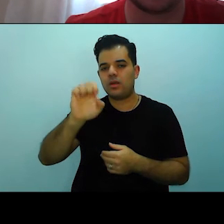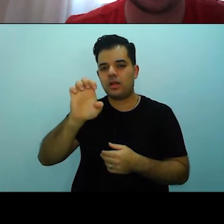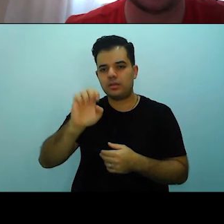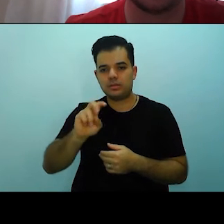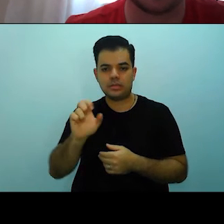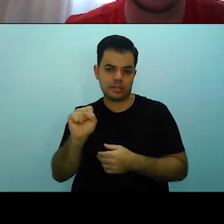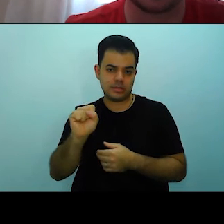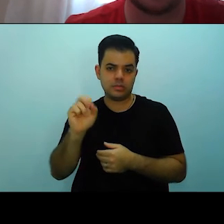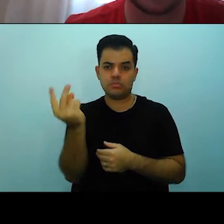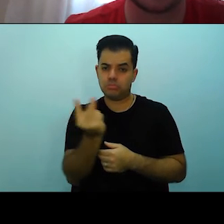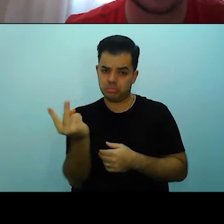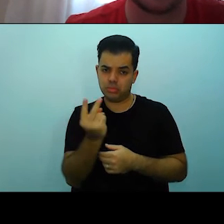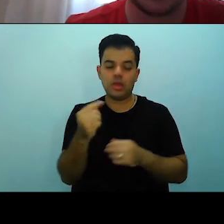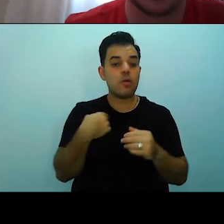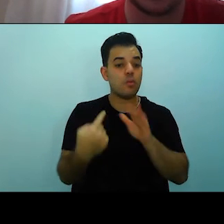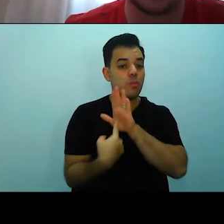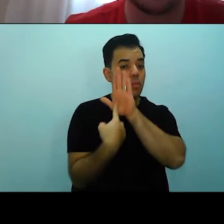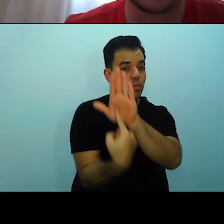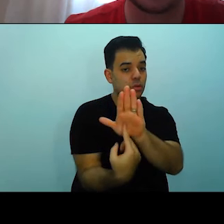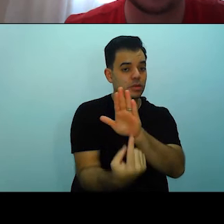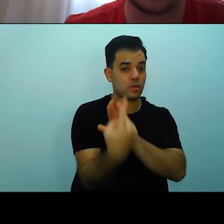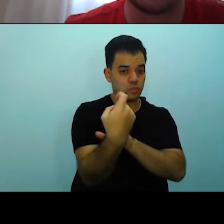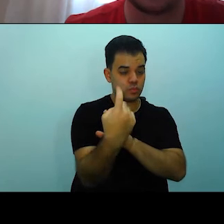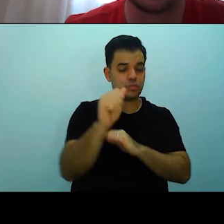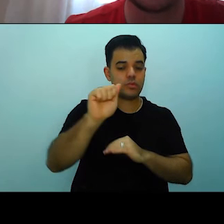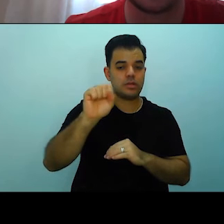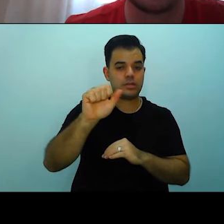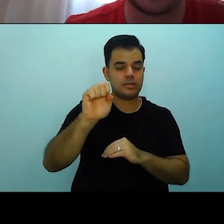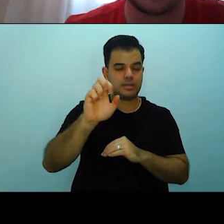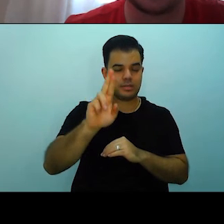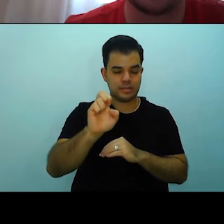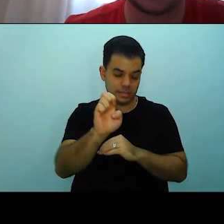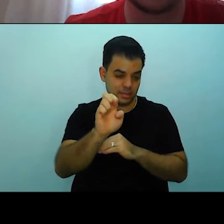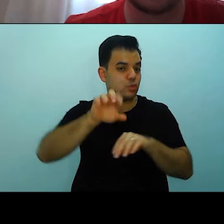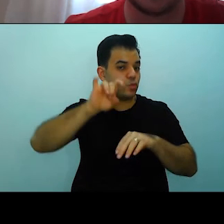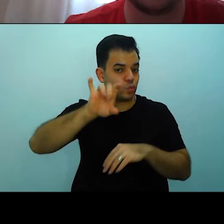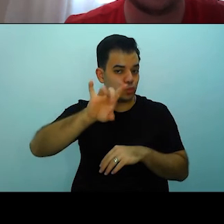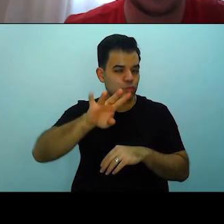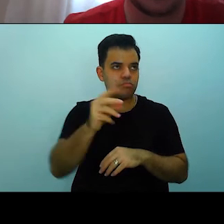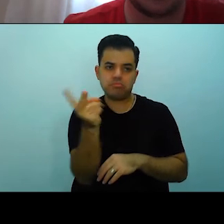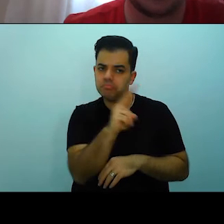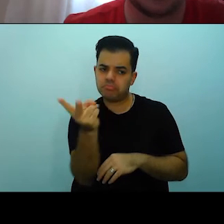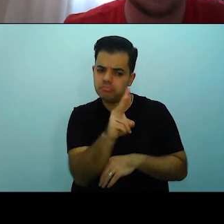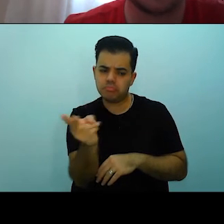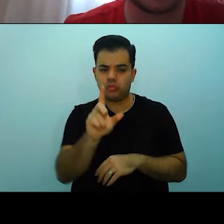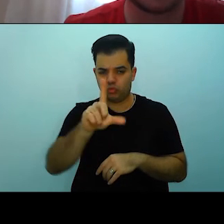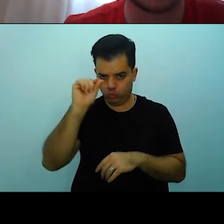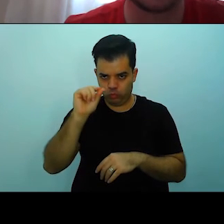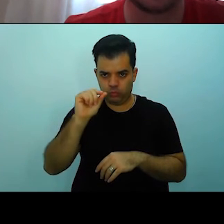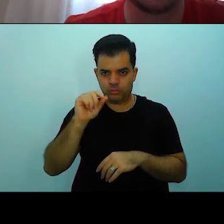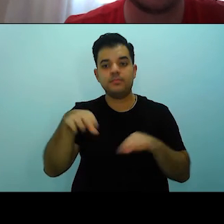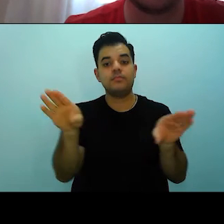fiz para os dois, mas hoje eu vou mostrar só do Asis, tá? Você escolhe qual você vai querer rodar, né? O Asis ou Wave, e